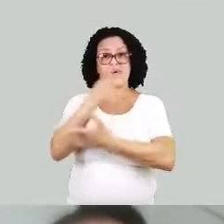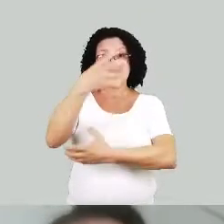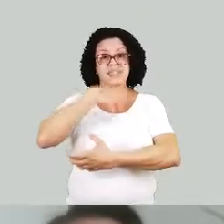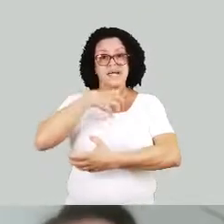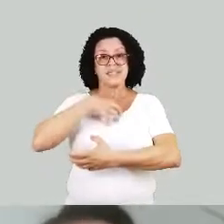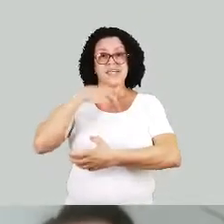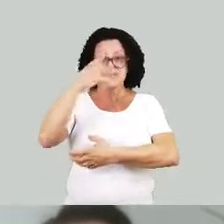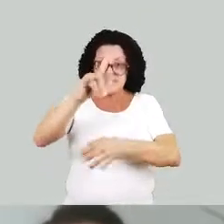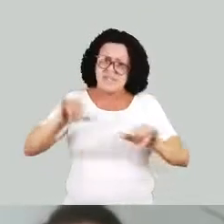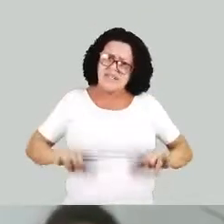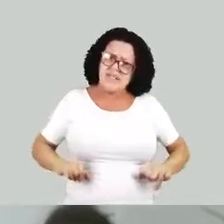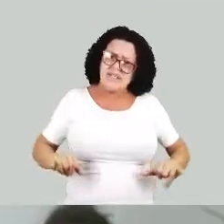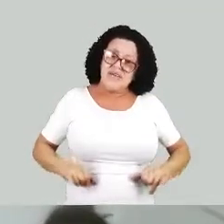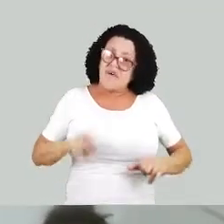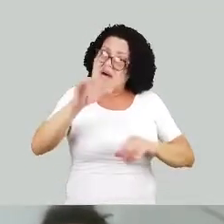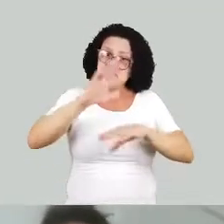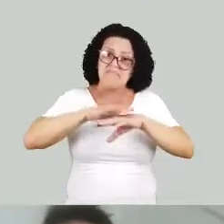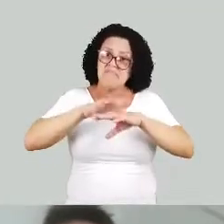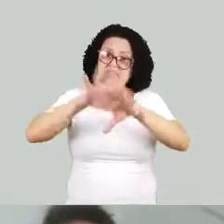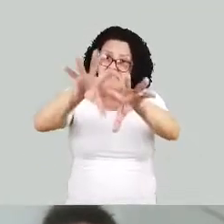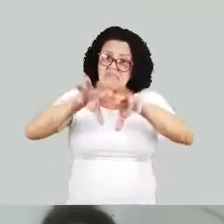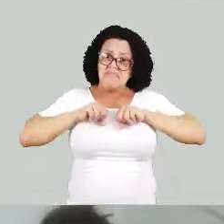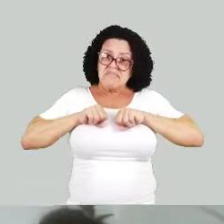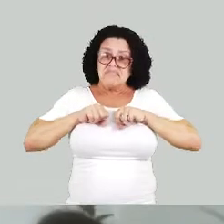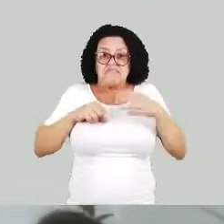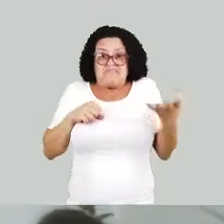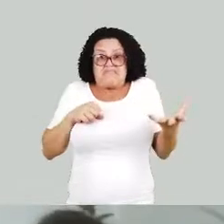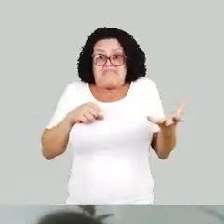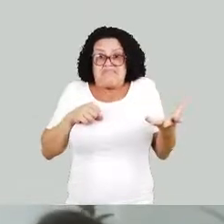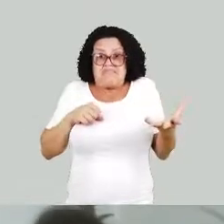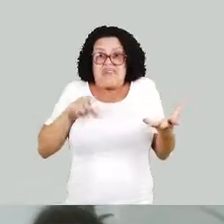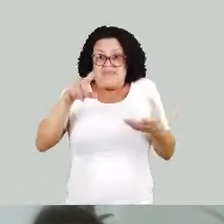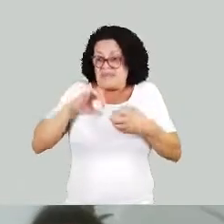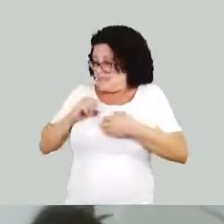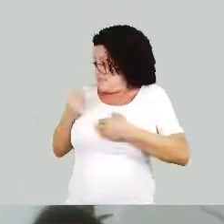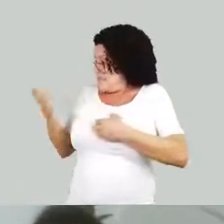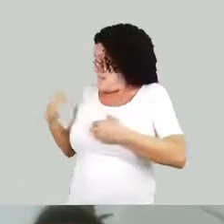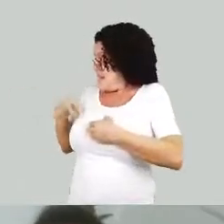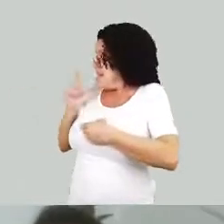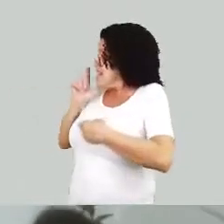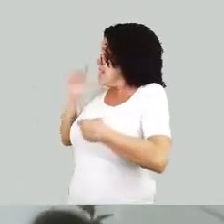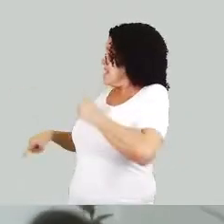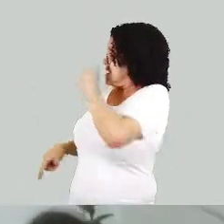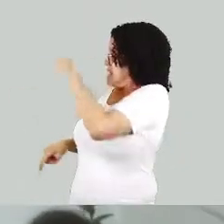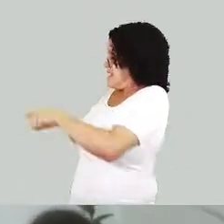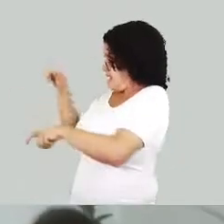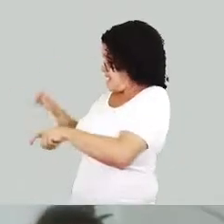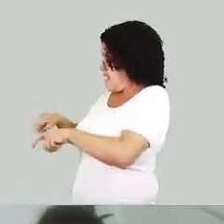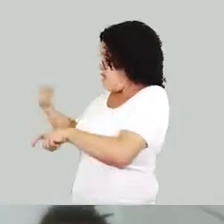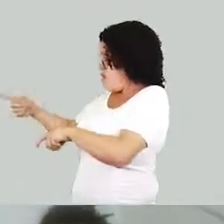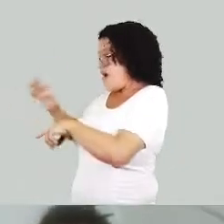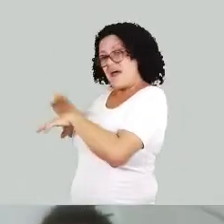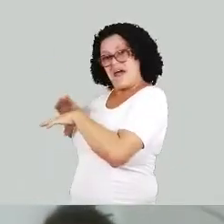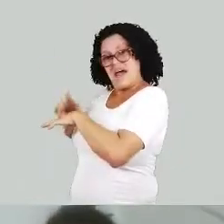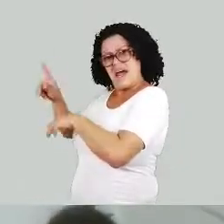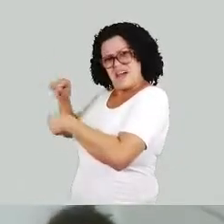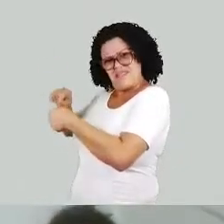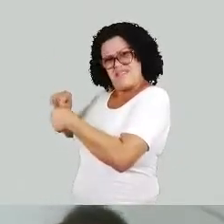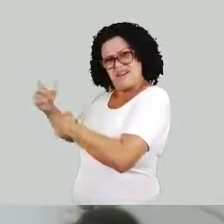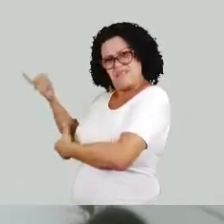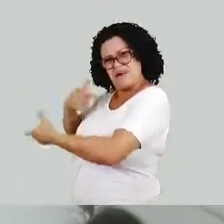nosso sofrimento, porque você transferiu para essa pessoa, para o agressor, o